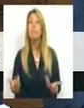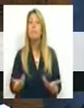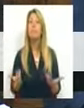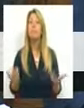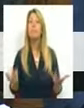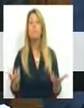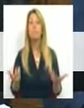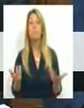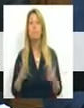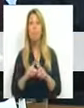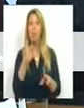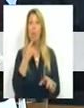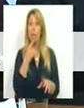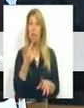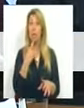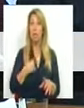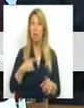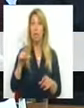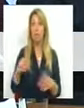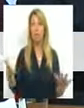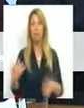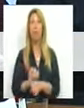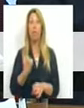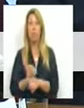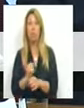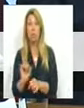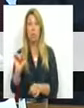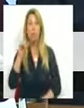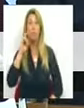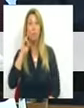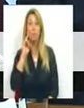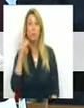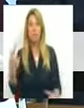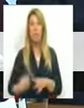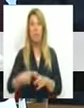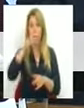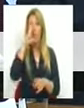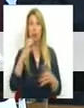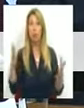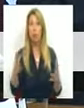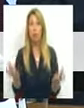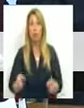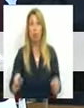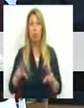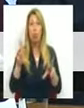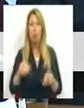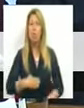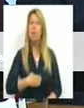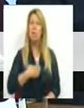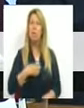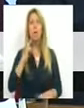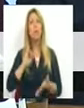certo, mas decorre daquilo que disse também, que sendo a função salvaguardar os interesses do Estado e não tendo sentido nunca a necessidade de